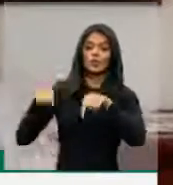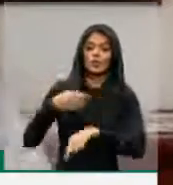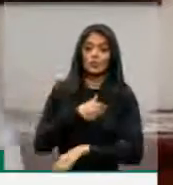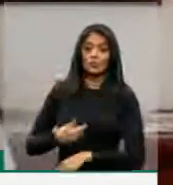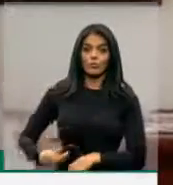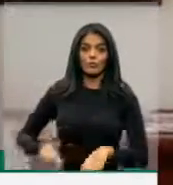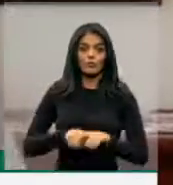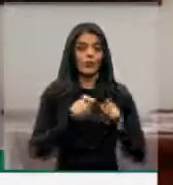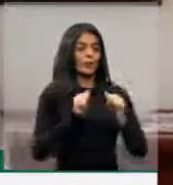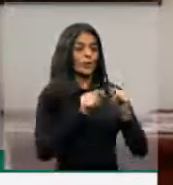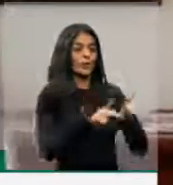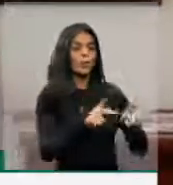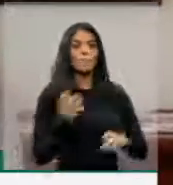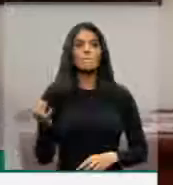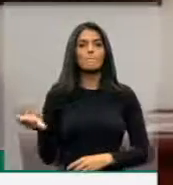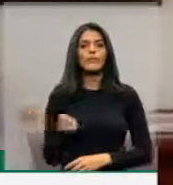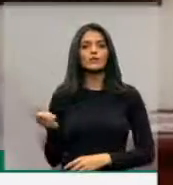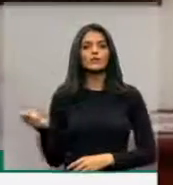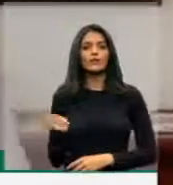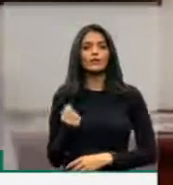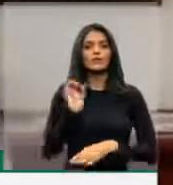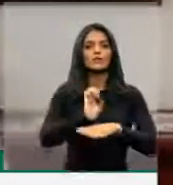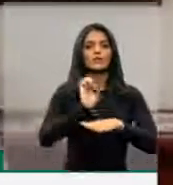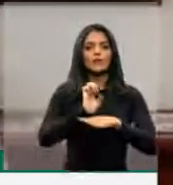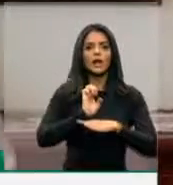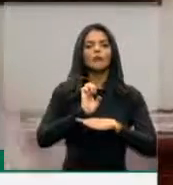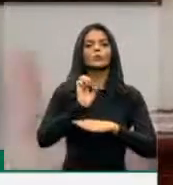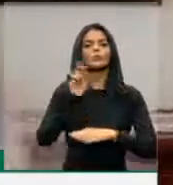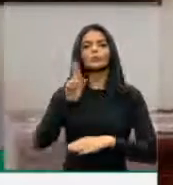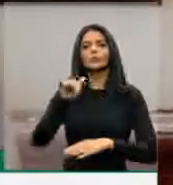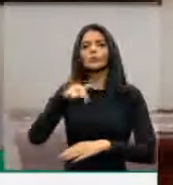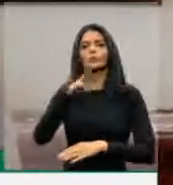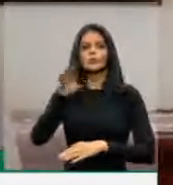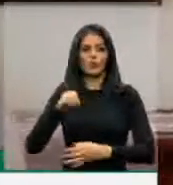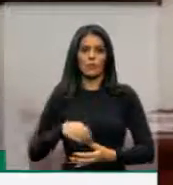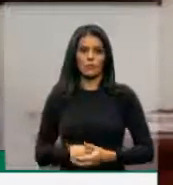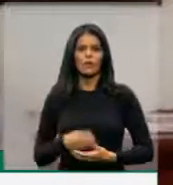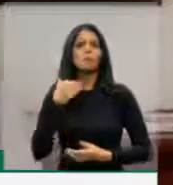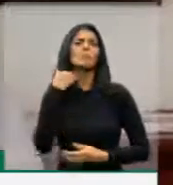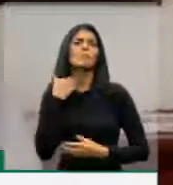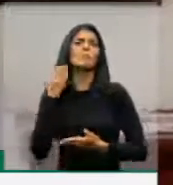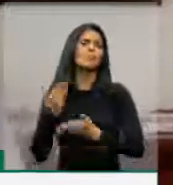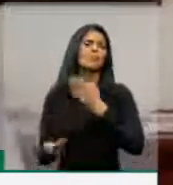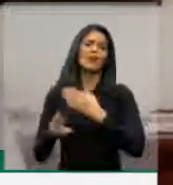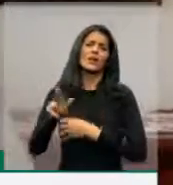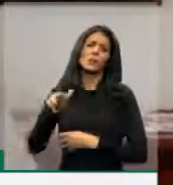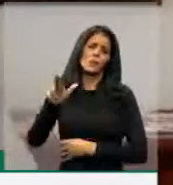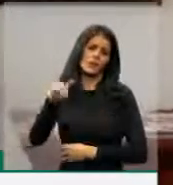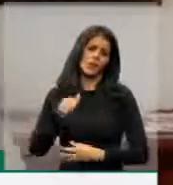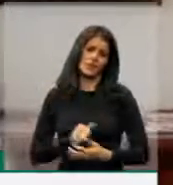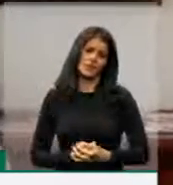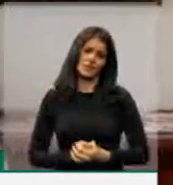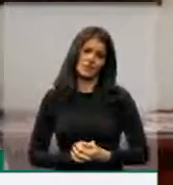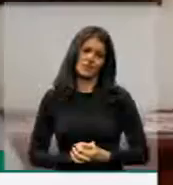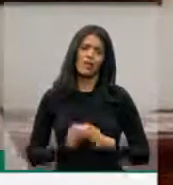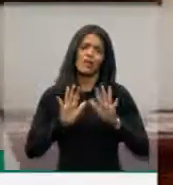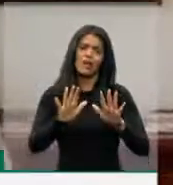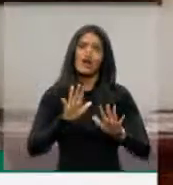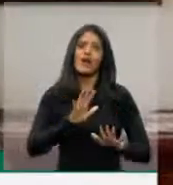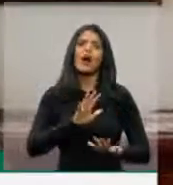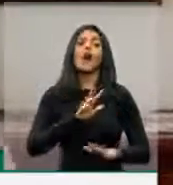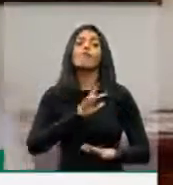Estados. Os bancos nesse país nunca perdem e nunca dão a sua contribuição. Já foi dito isso, mas não se trata de um calote, que nós